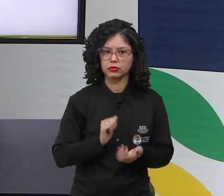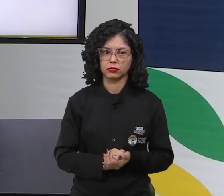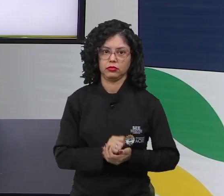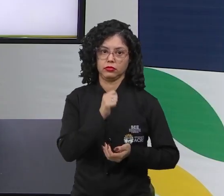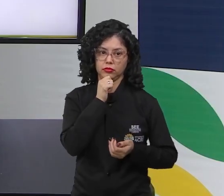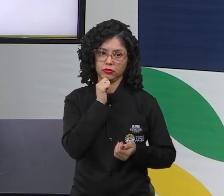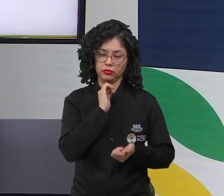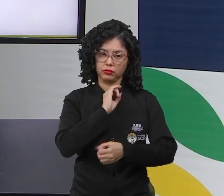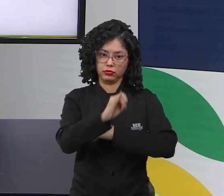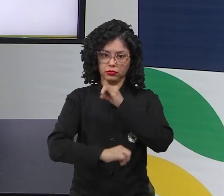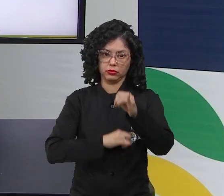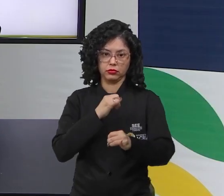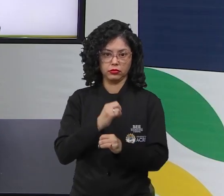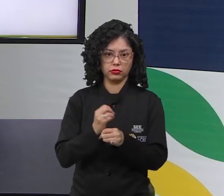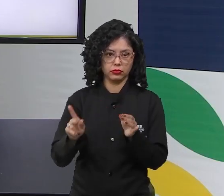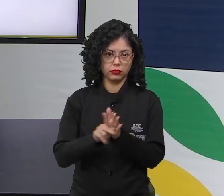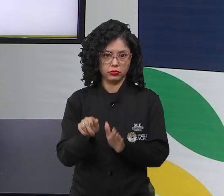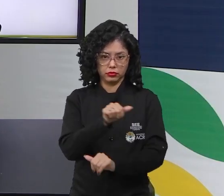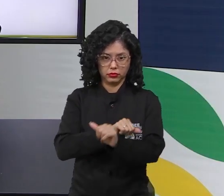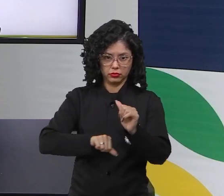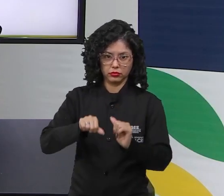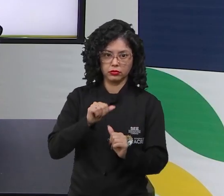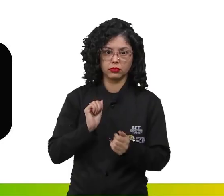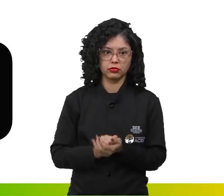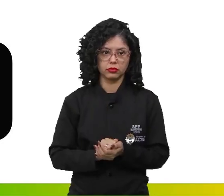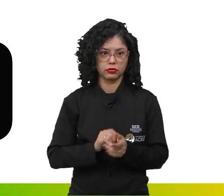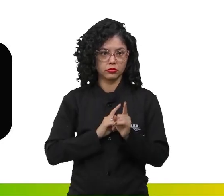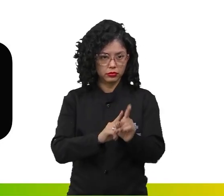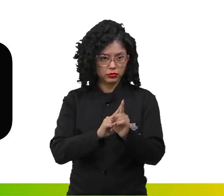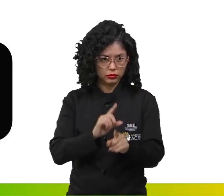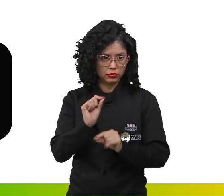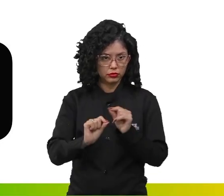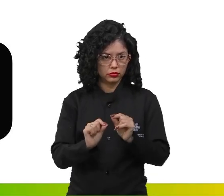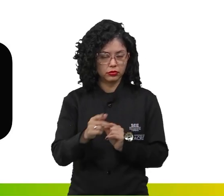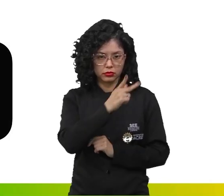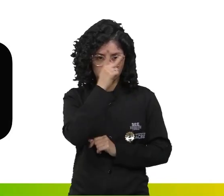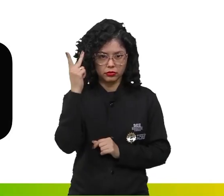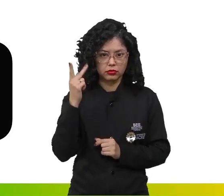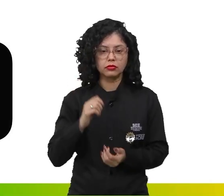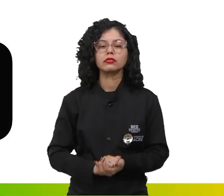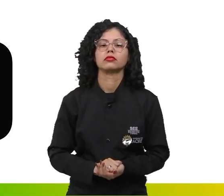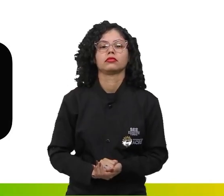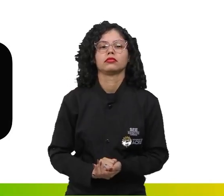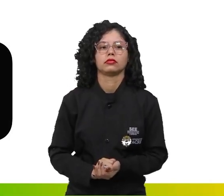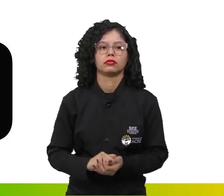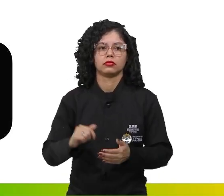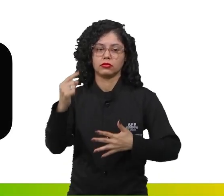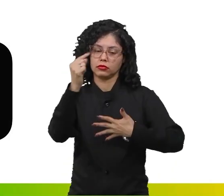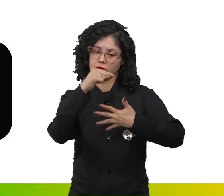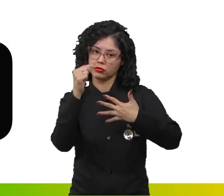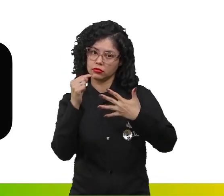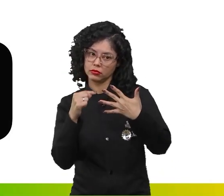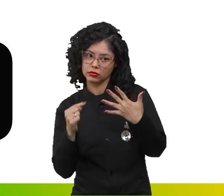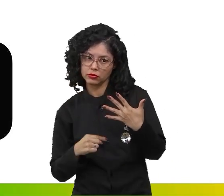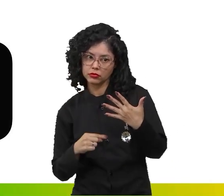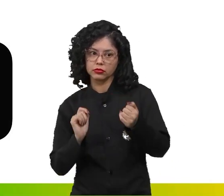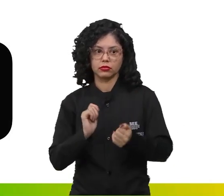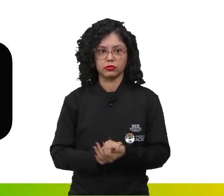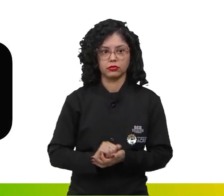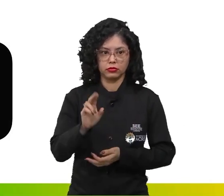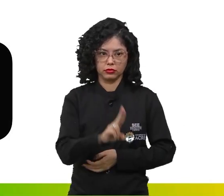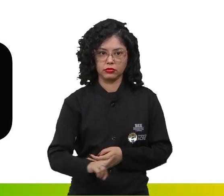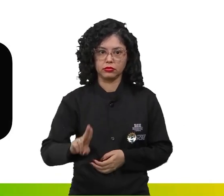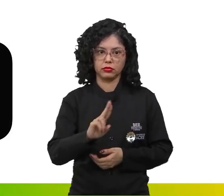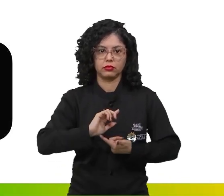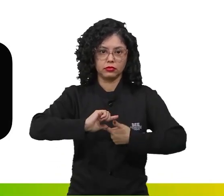da internet, ele vem modificando isso, tá certo? Em seguida, pessoal, eu tenho aí as formas contemporâneas